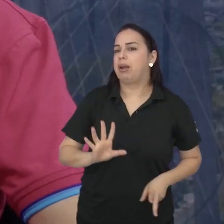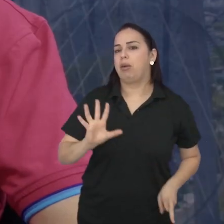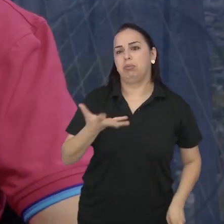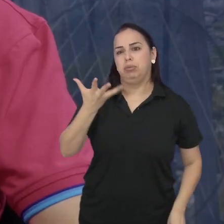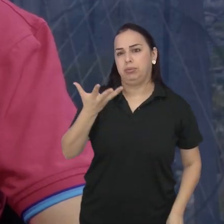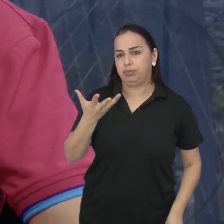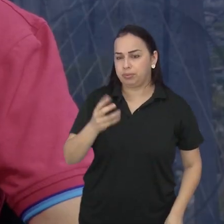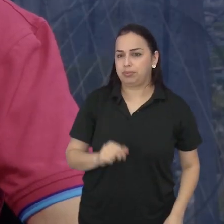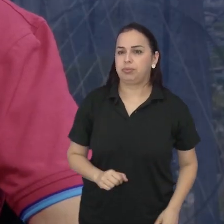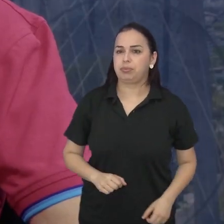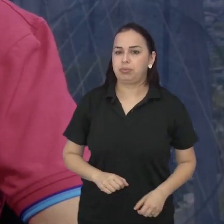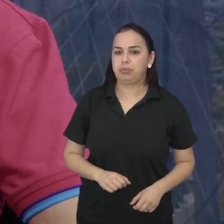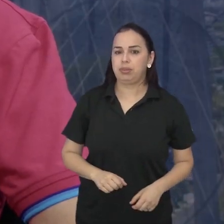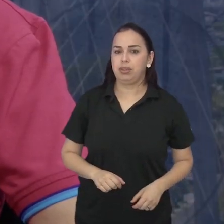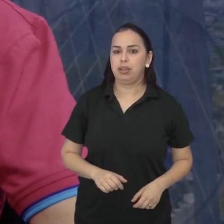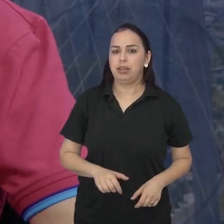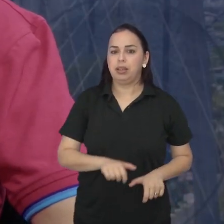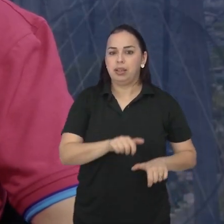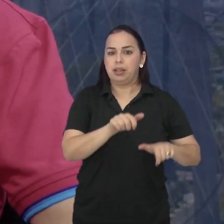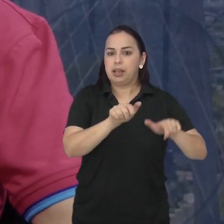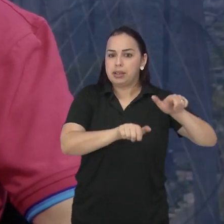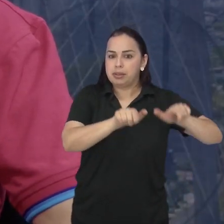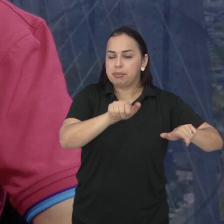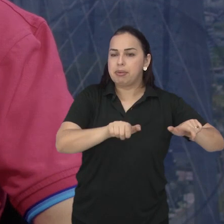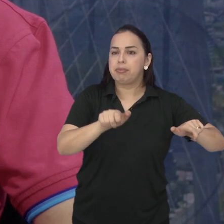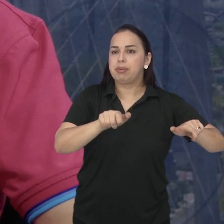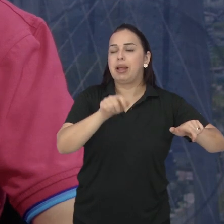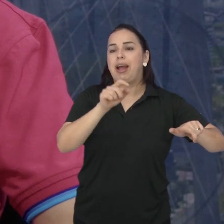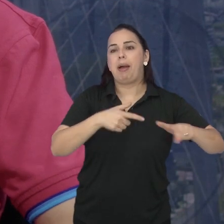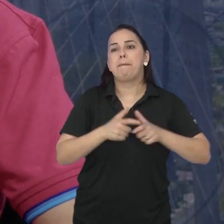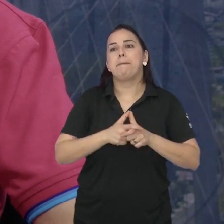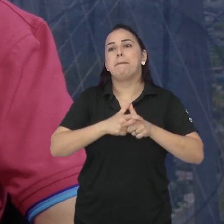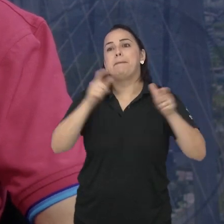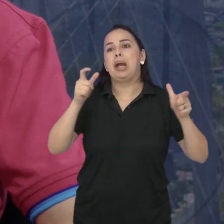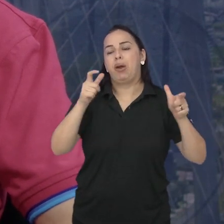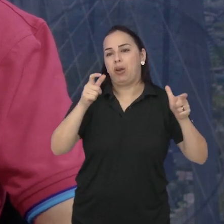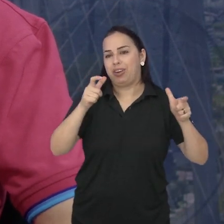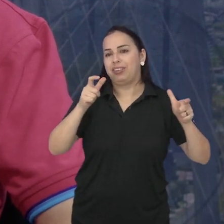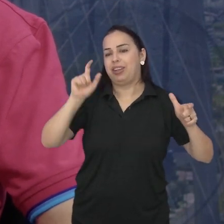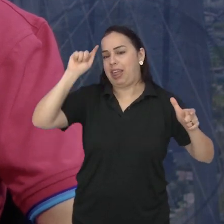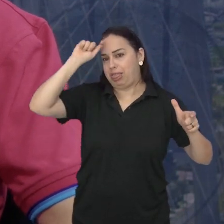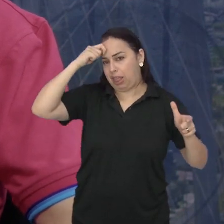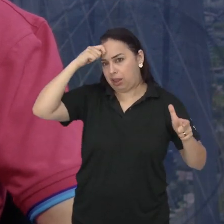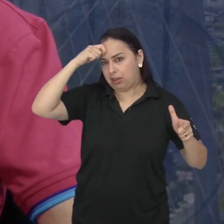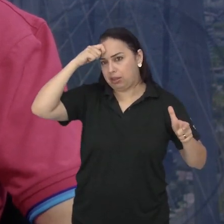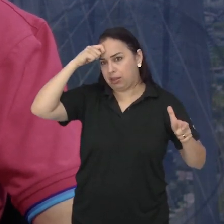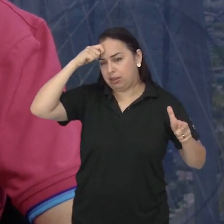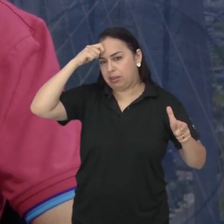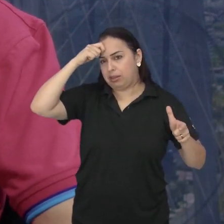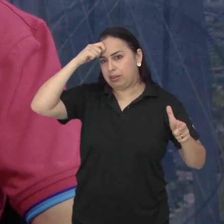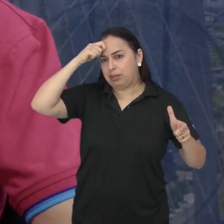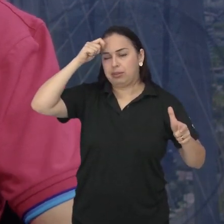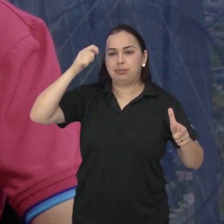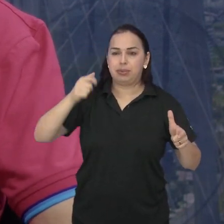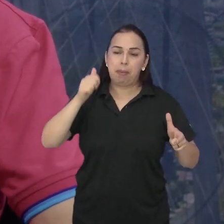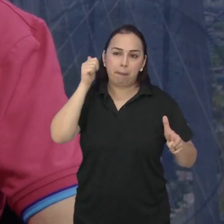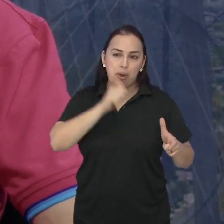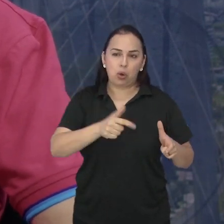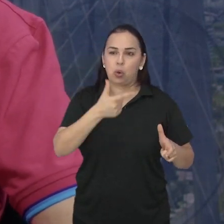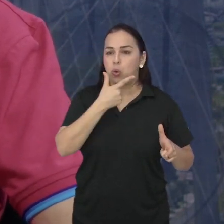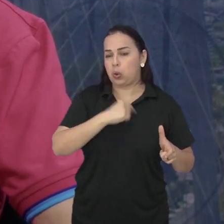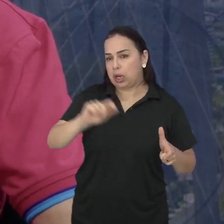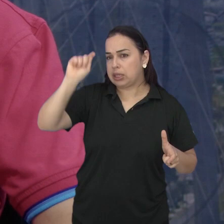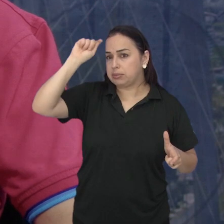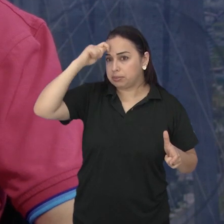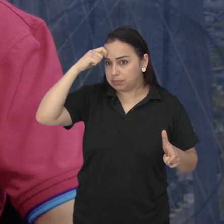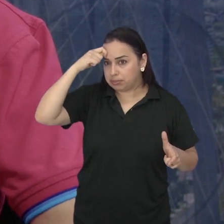situação de rua. Os maiores desprotegidos socialmente ainda são a população negra, pretos e